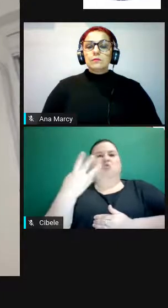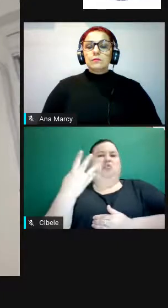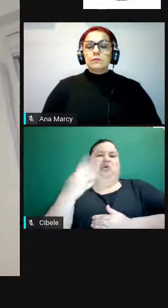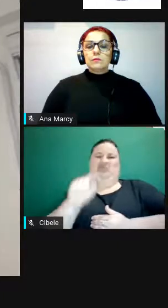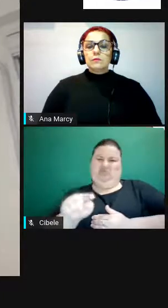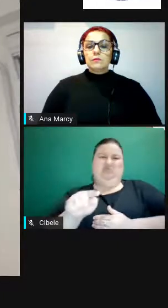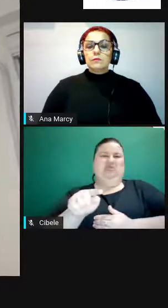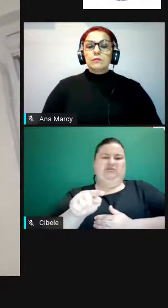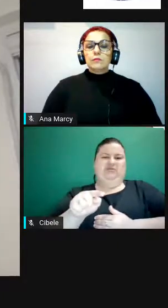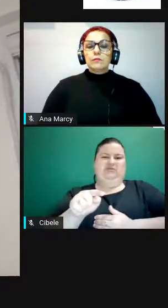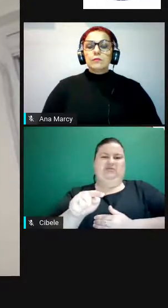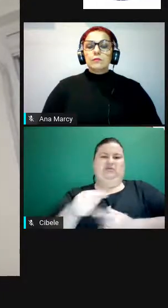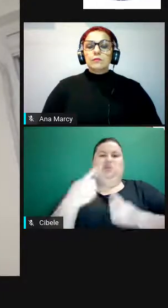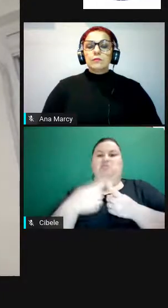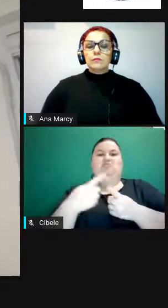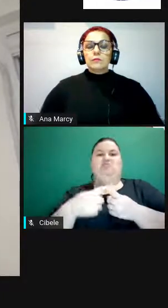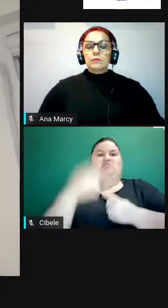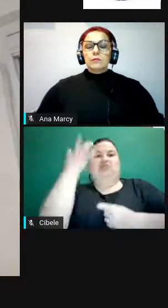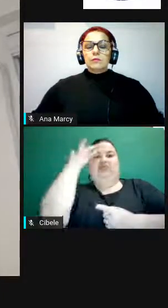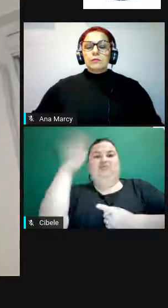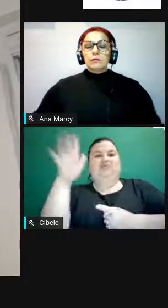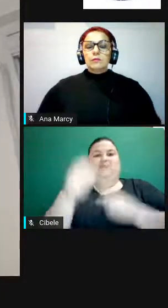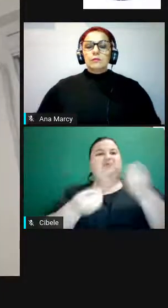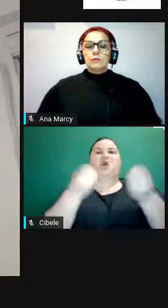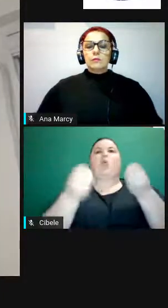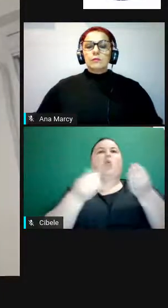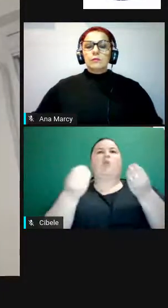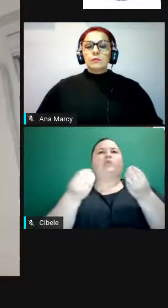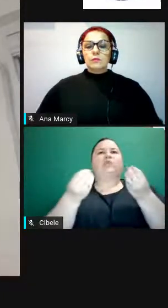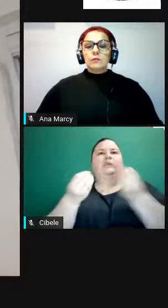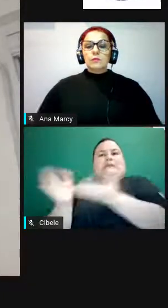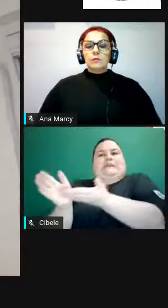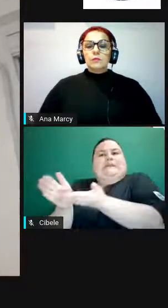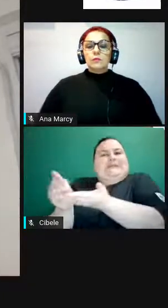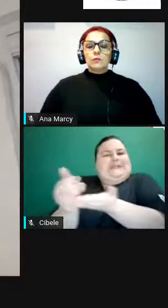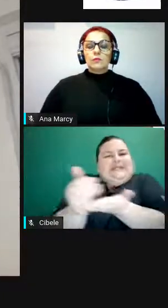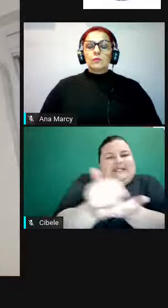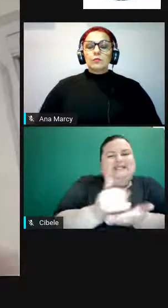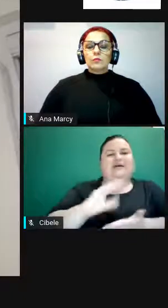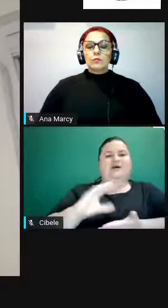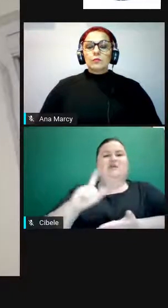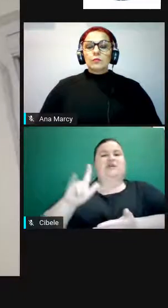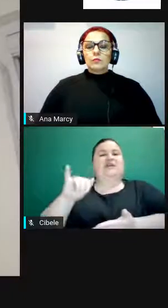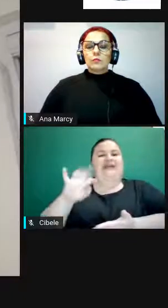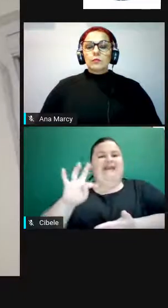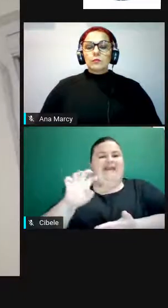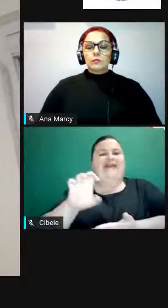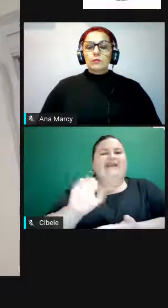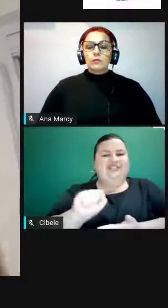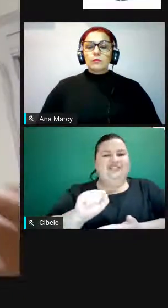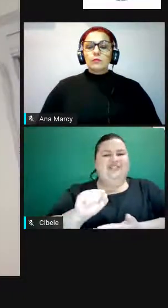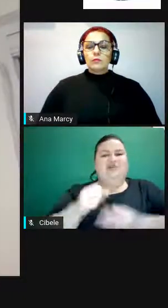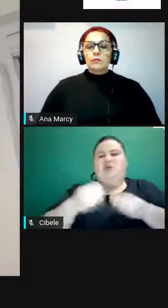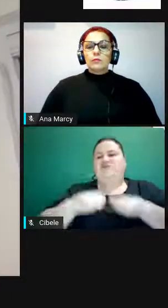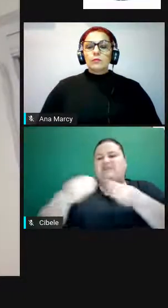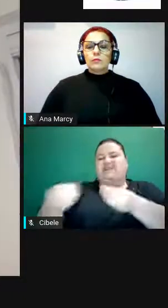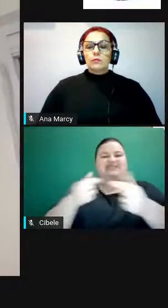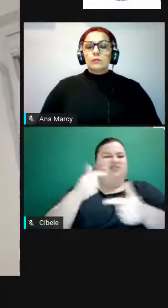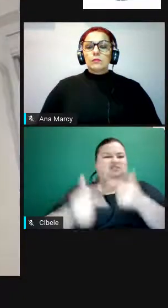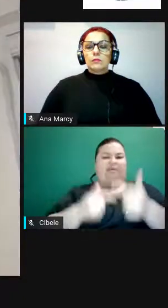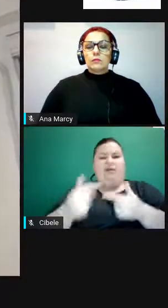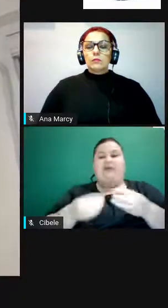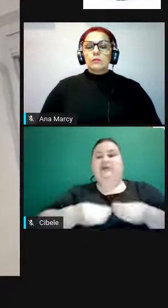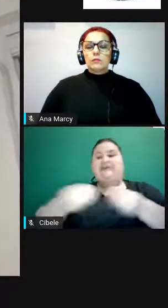é porque a gente não sabia prospectar clientes na gente não sabia chegar até as pessoas tá oferecer o nosso serviço a gente entregar